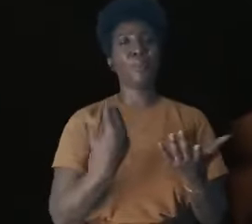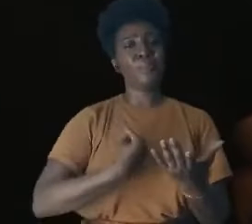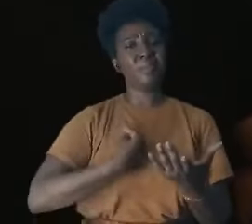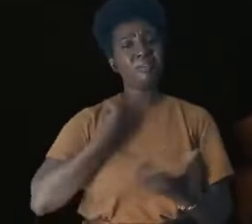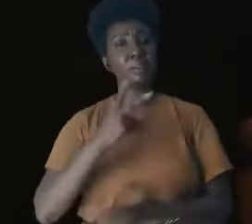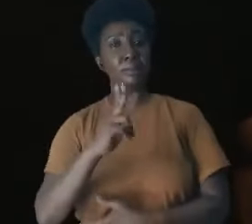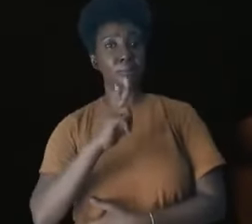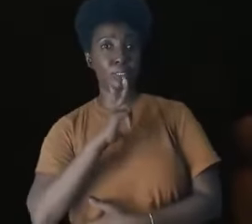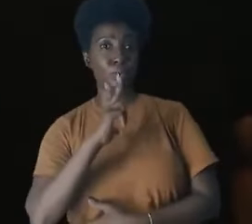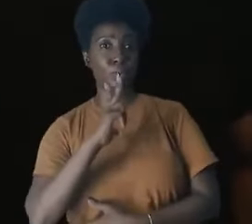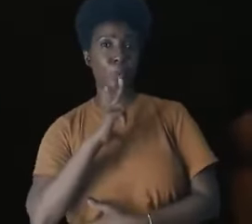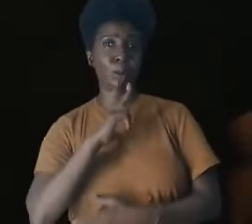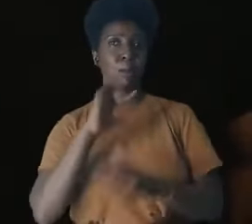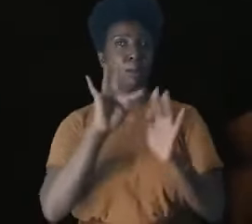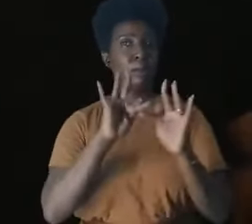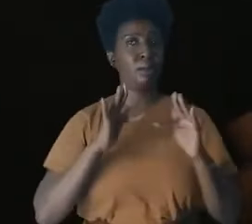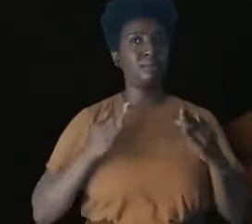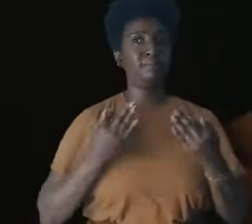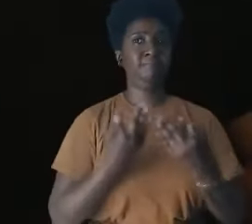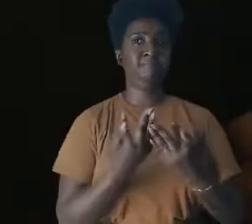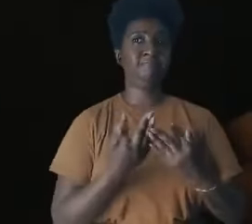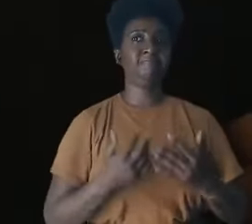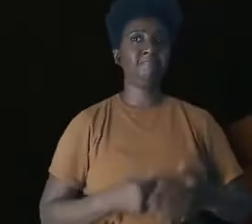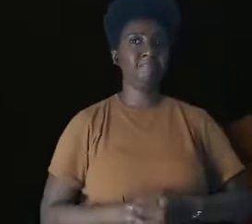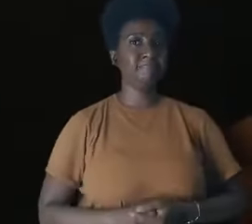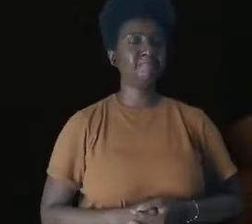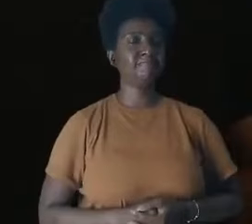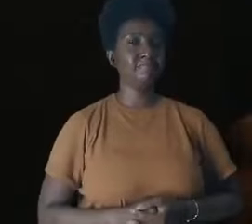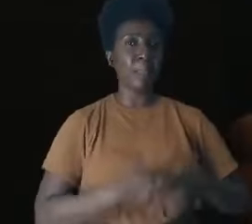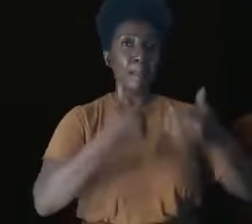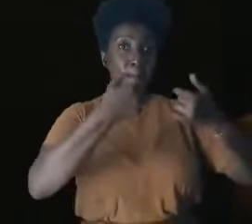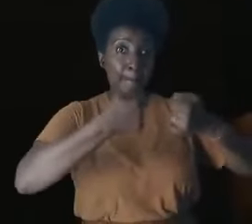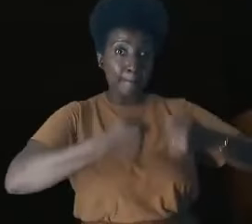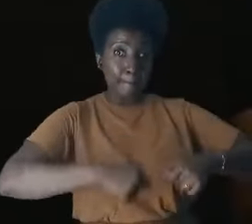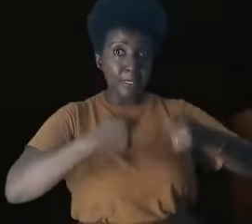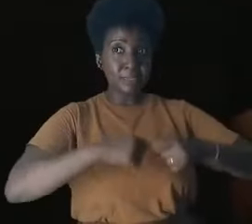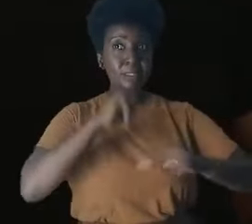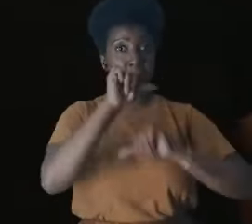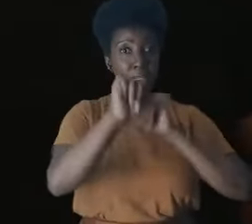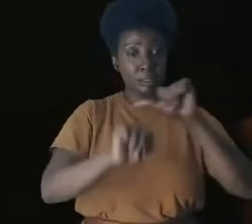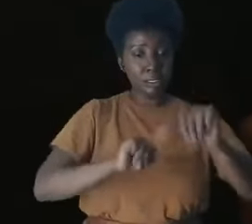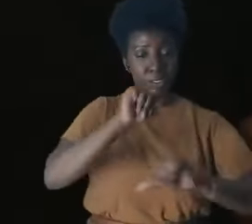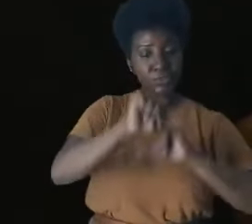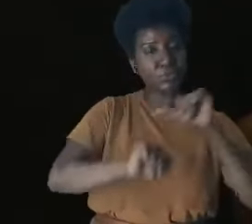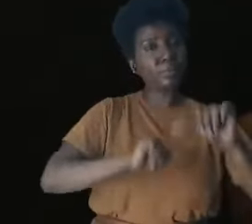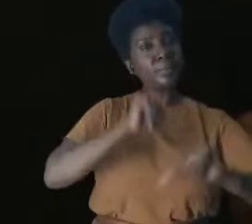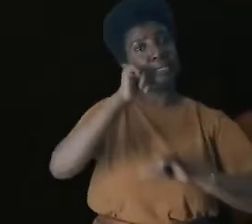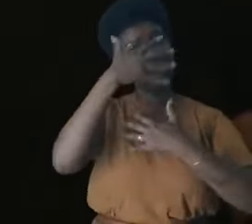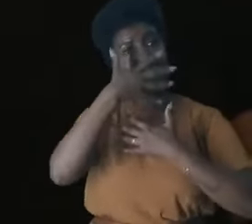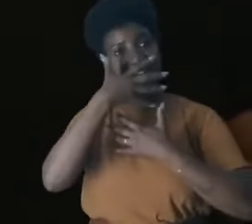vida familiar. Estão precisando de um renascimento na sua fé.